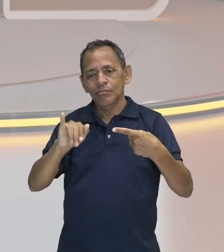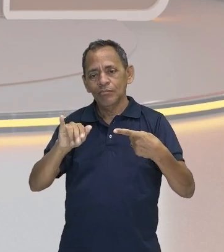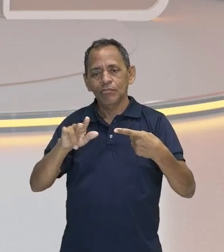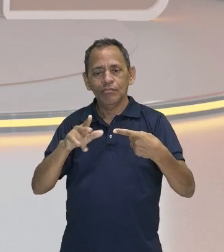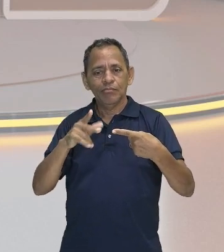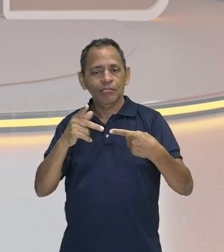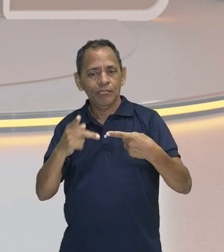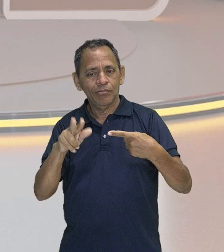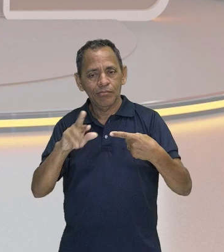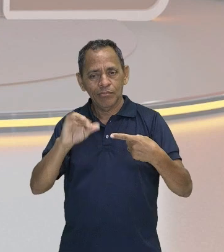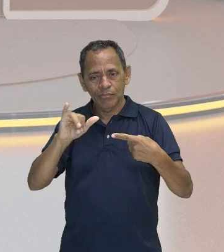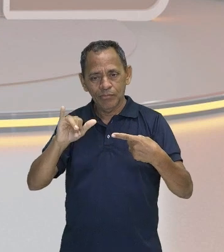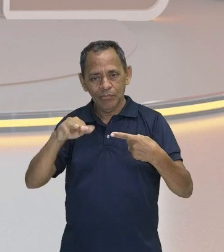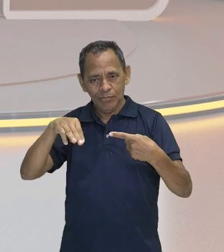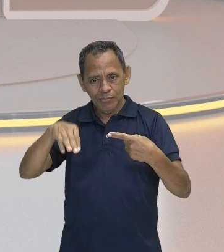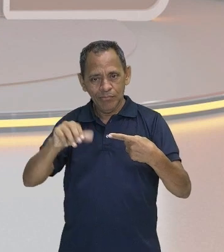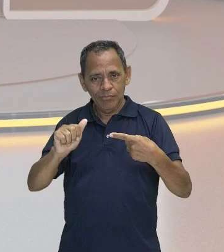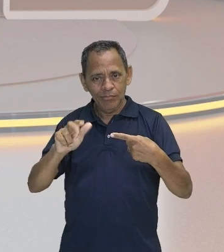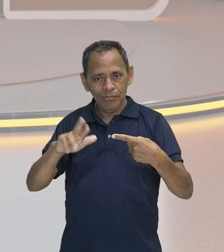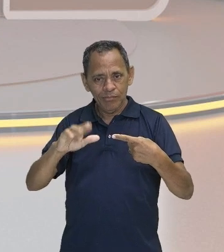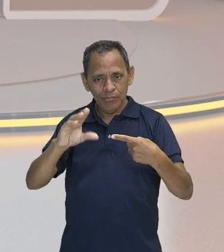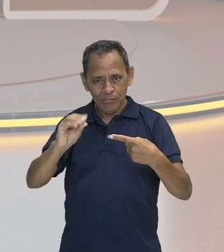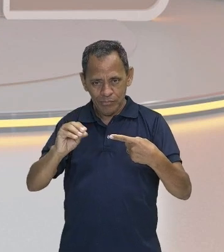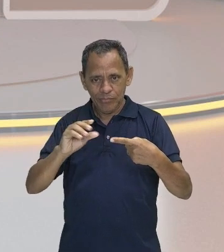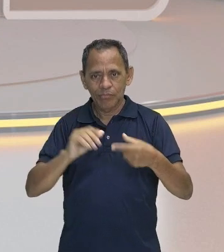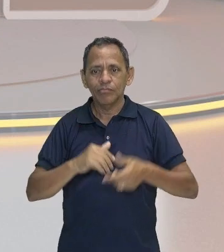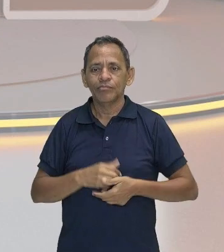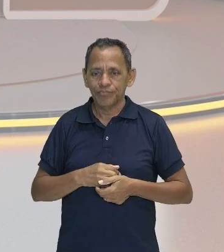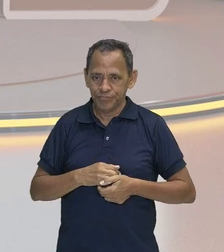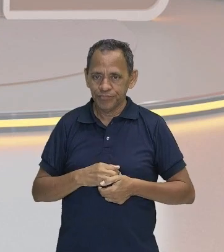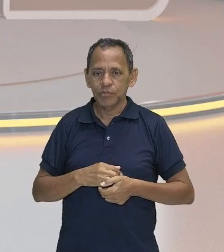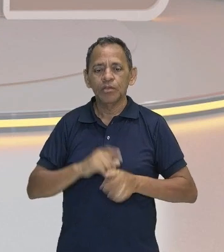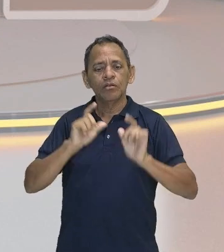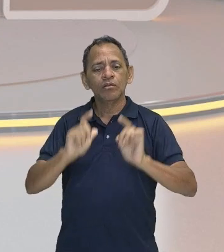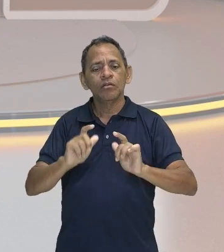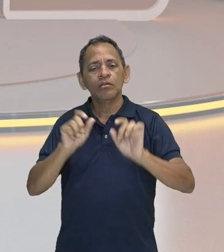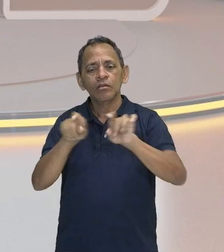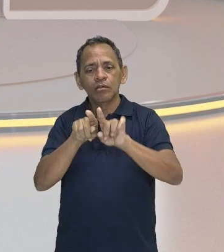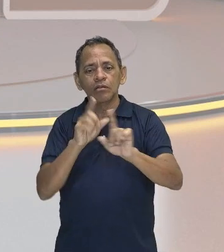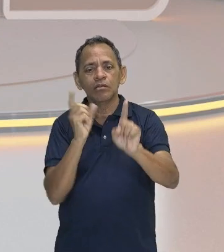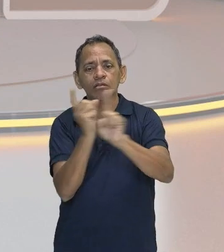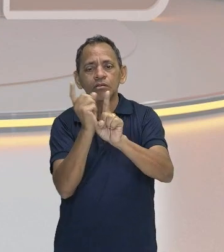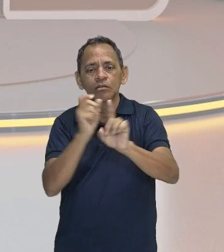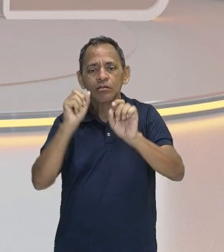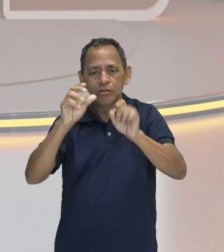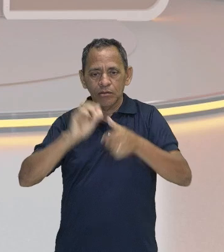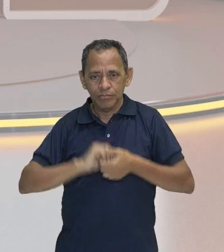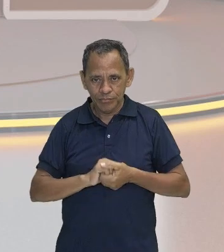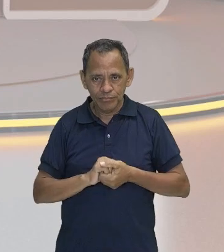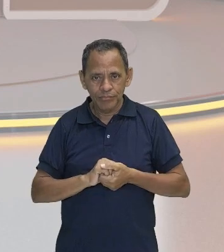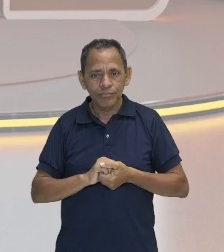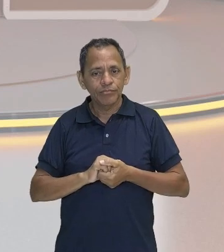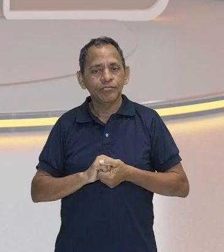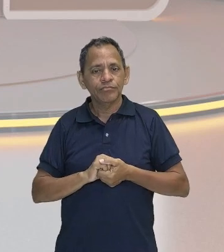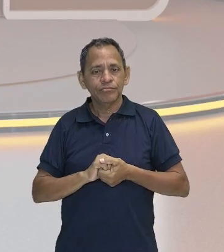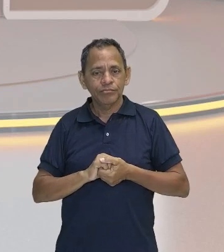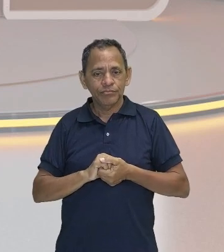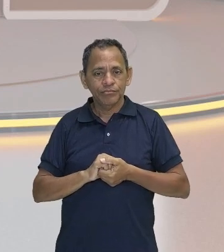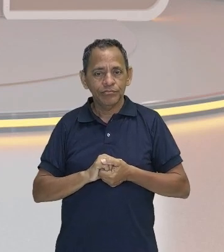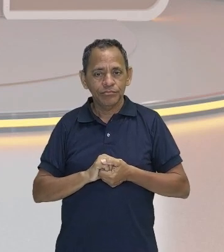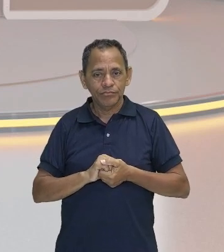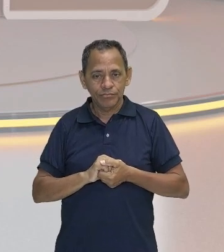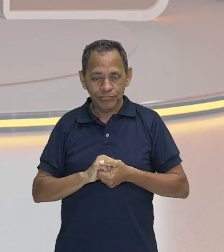primeiro setor, aí nós temos o setor primário, onde nós encontramos a atividade, por exemplo, como na imagem